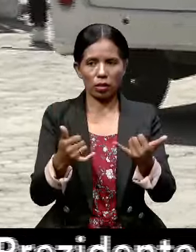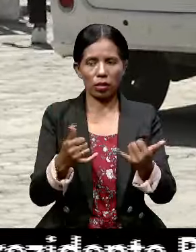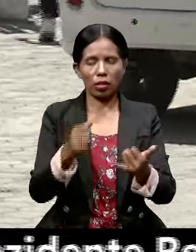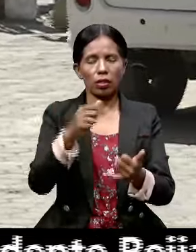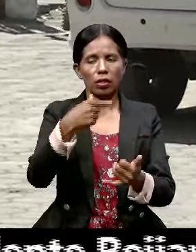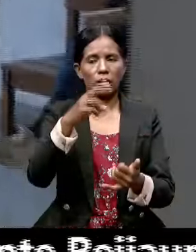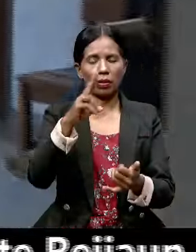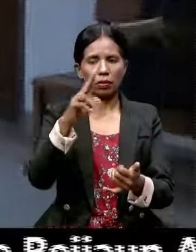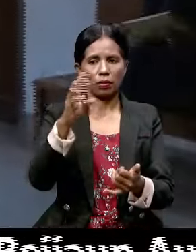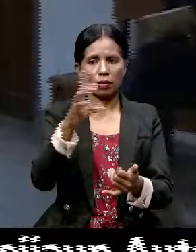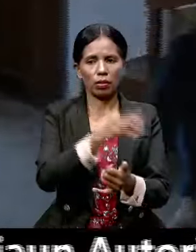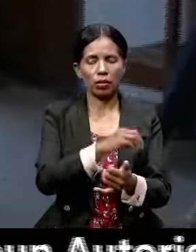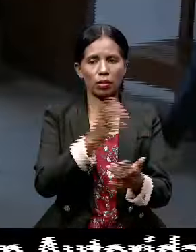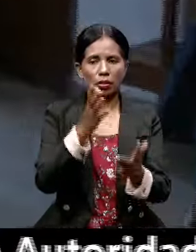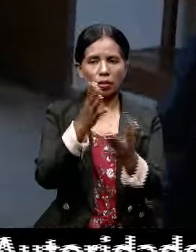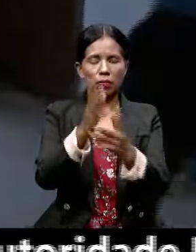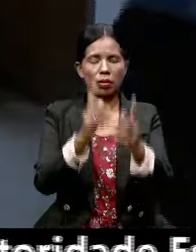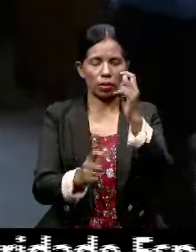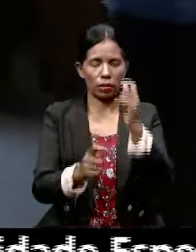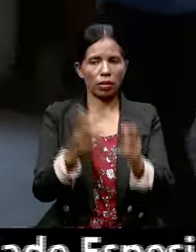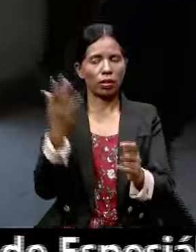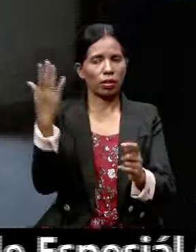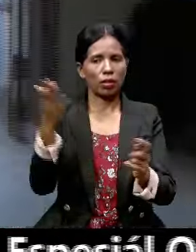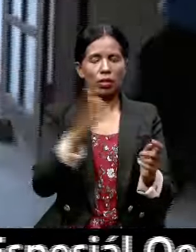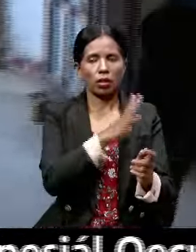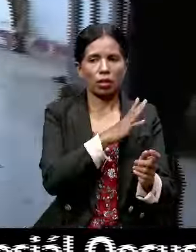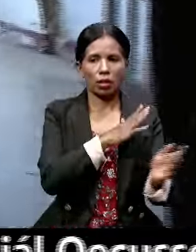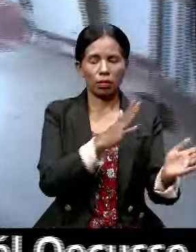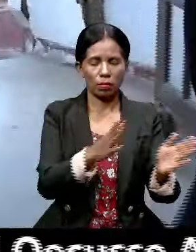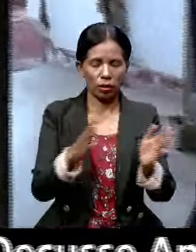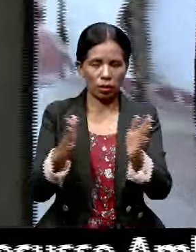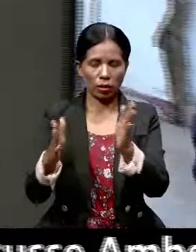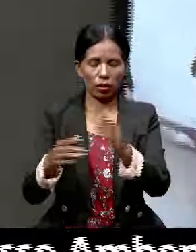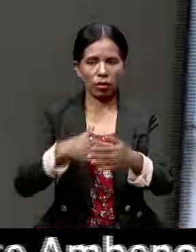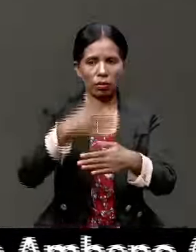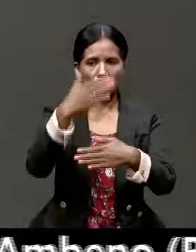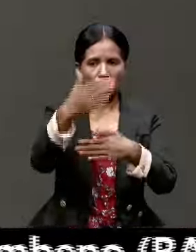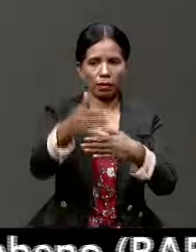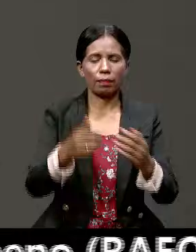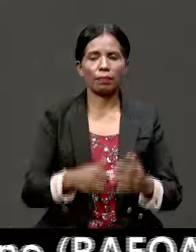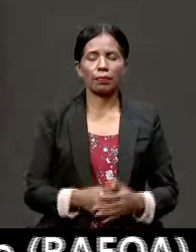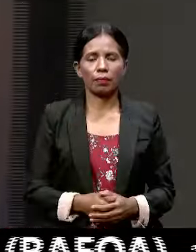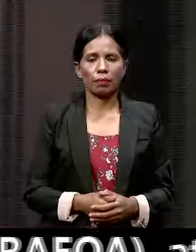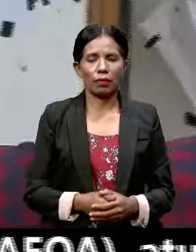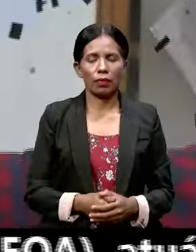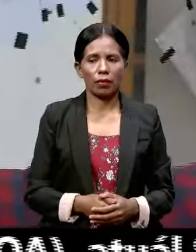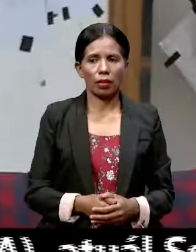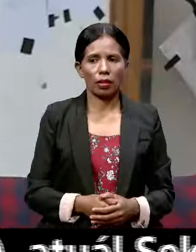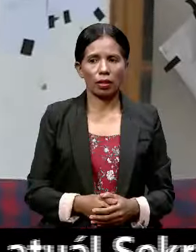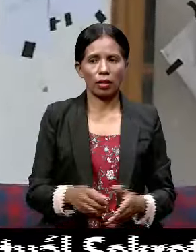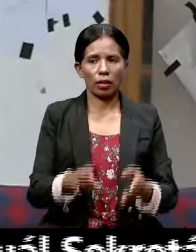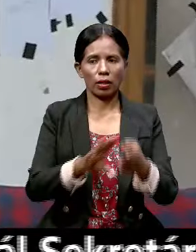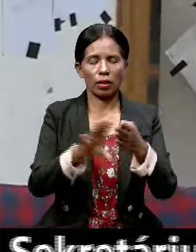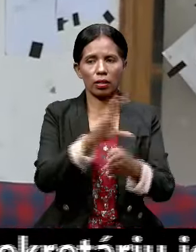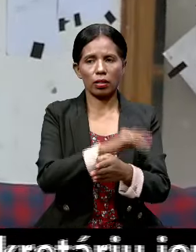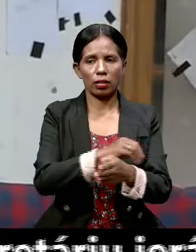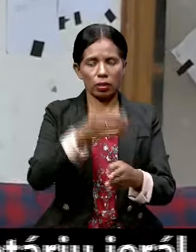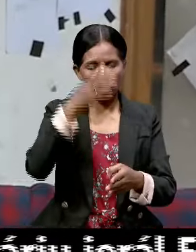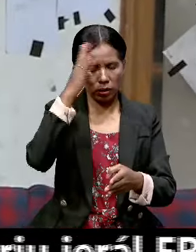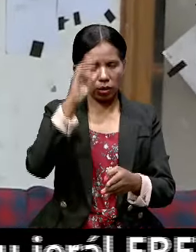se cumpre despacho tribunal nem, lorihen processo investigação turmai. Sim, despacho ba senhor arguido, né,